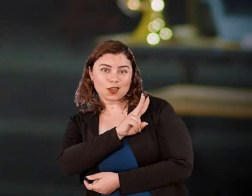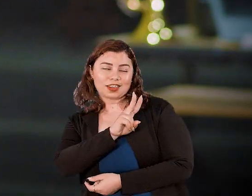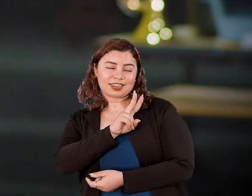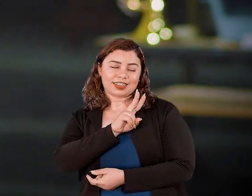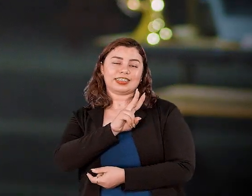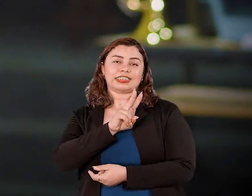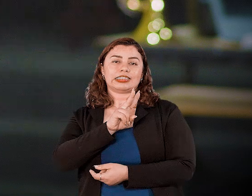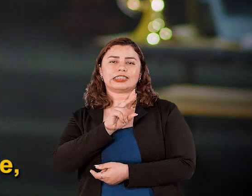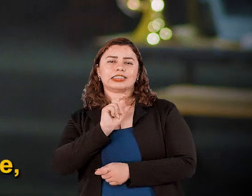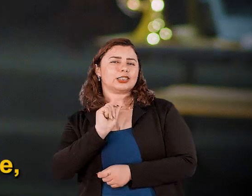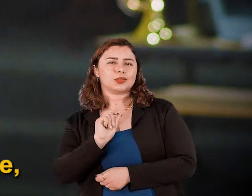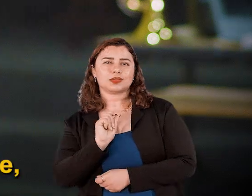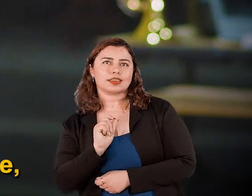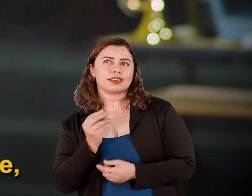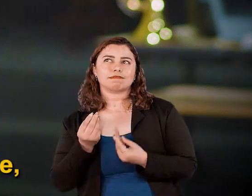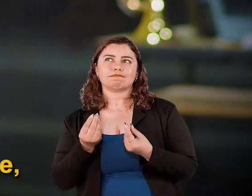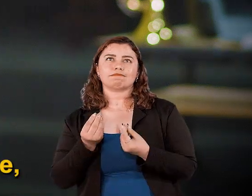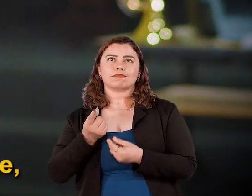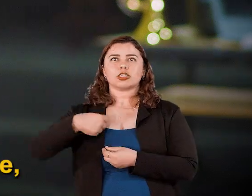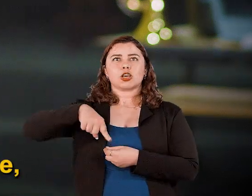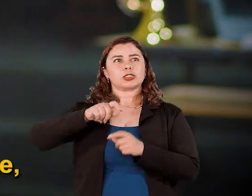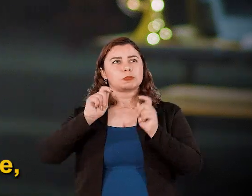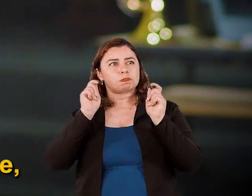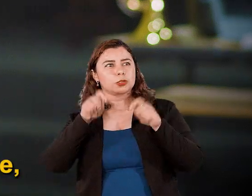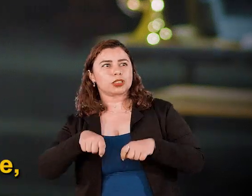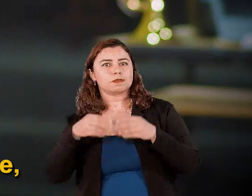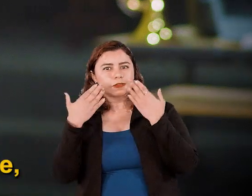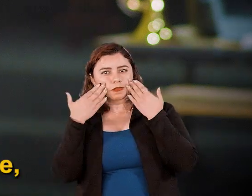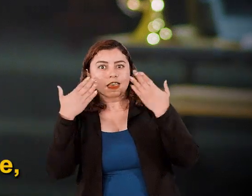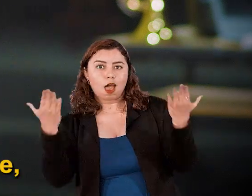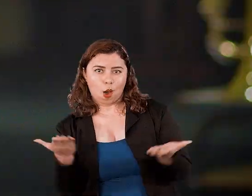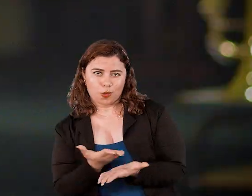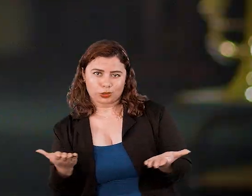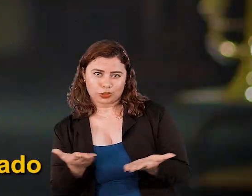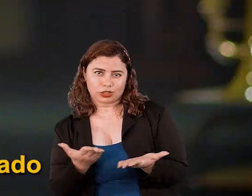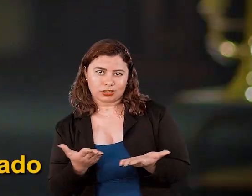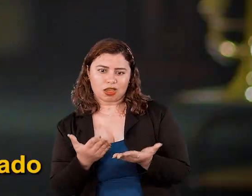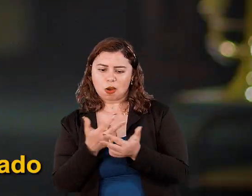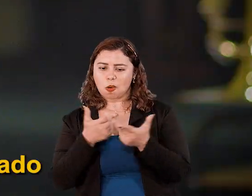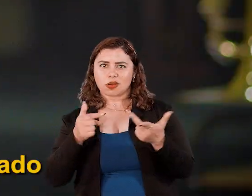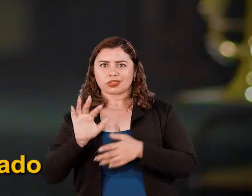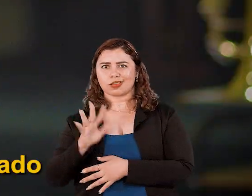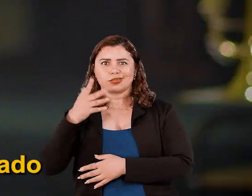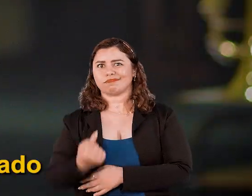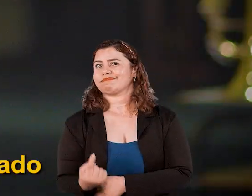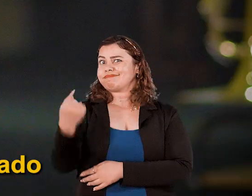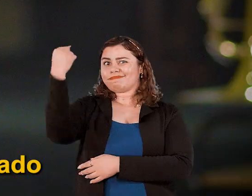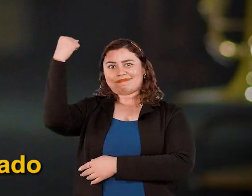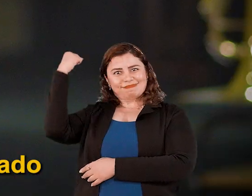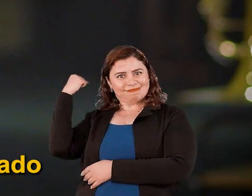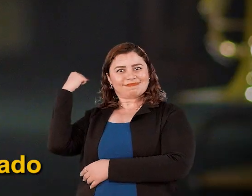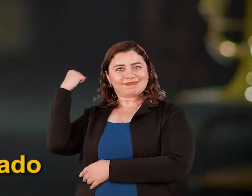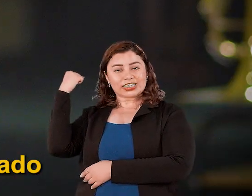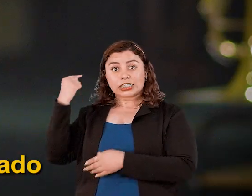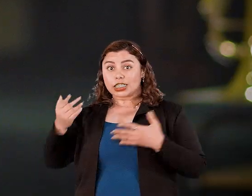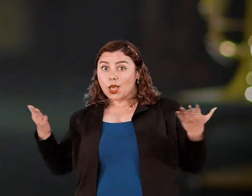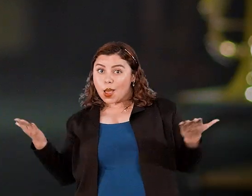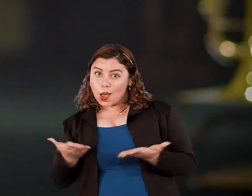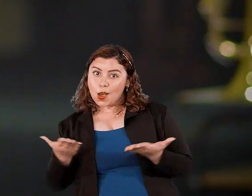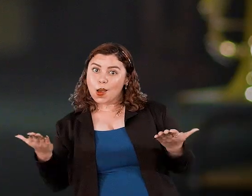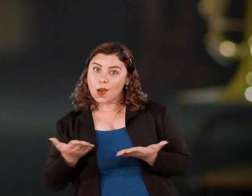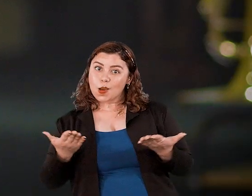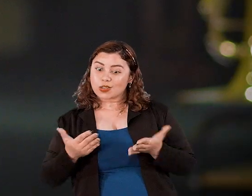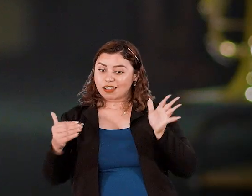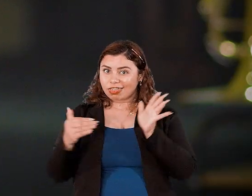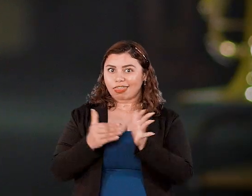história que nós podemos vivenciar hoje. Coisas que aconteceram no passado e